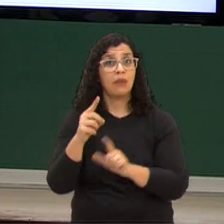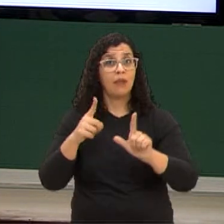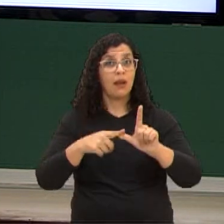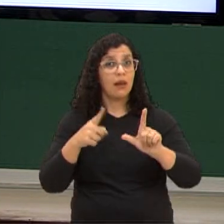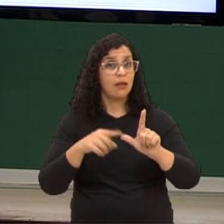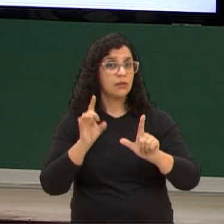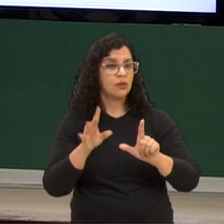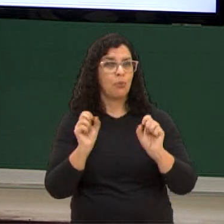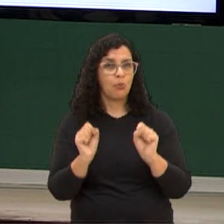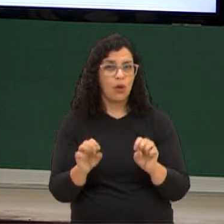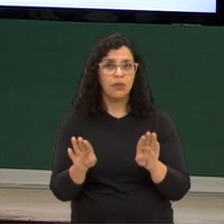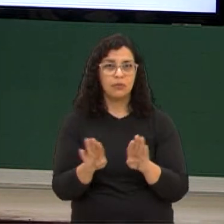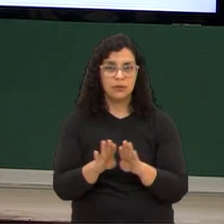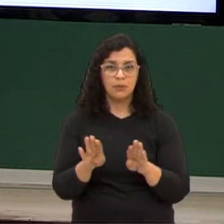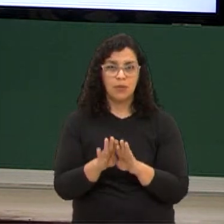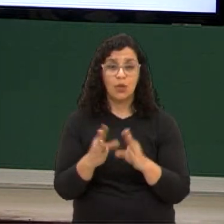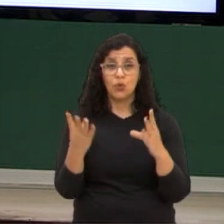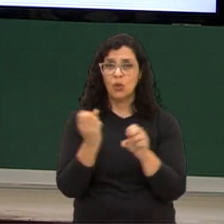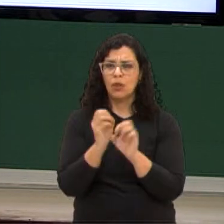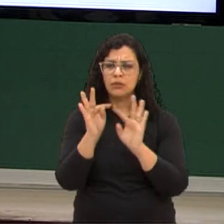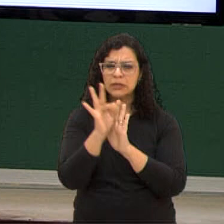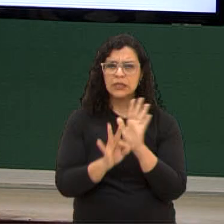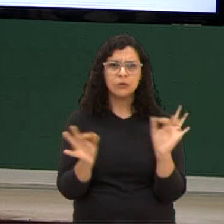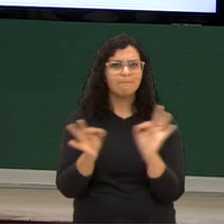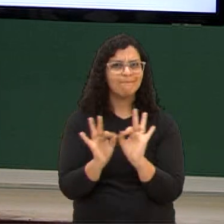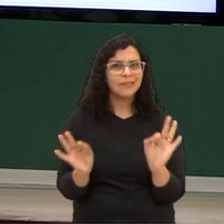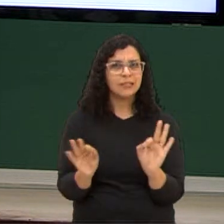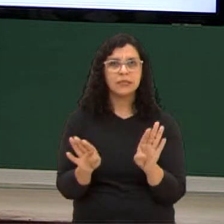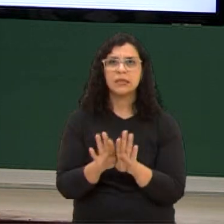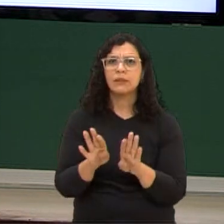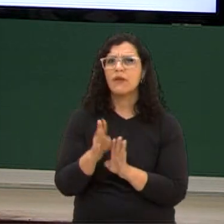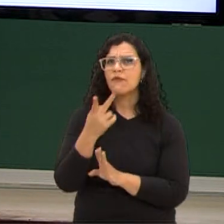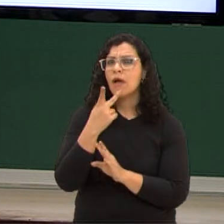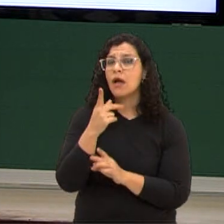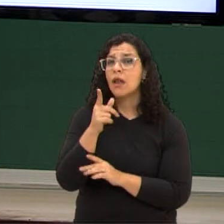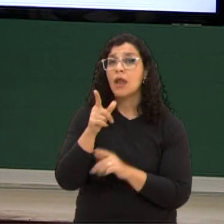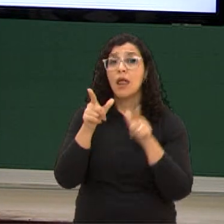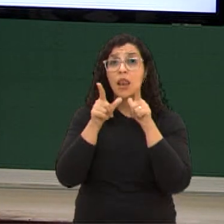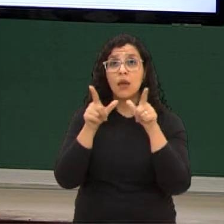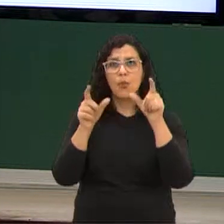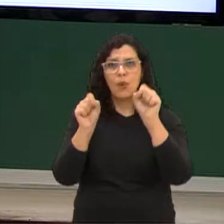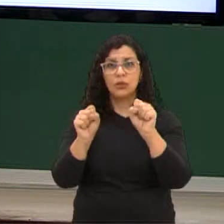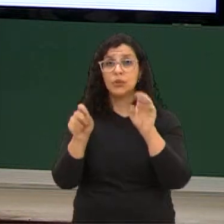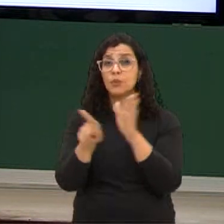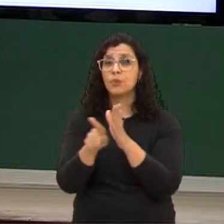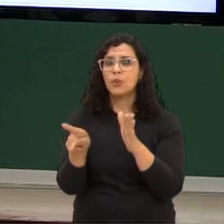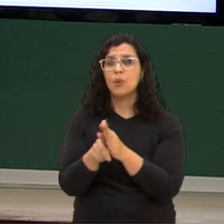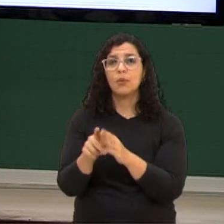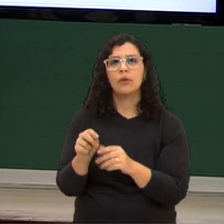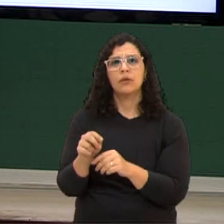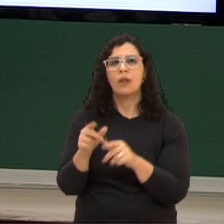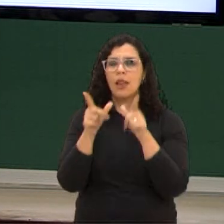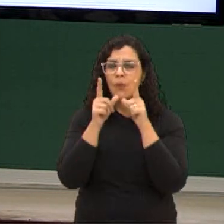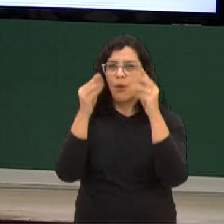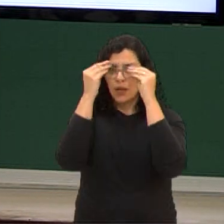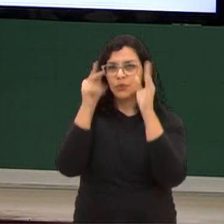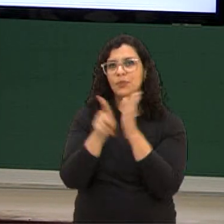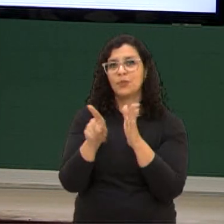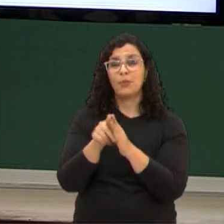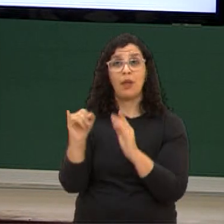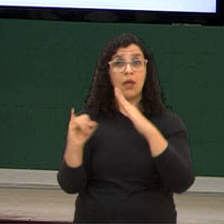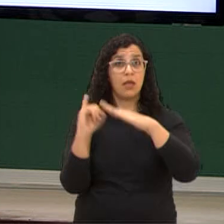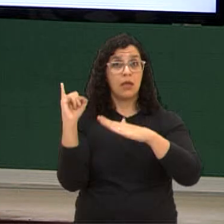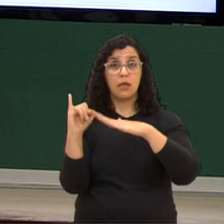140 caracteres, então são textinhos bem curtos, com uma linguagem informal e rápida, né, que é uma característica da internet,